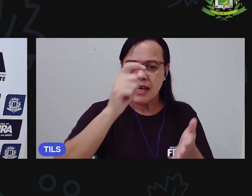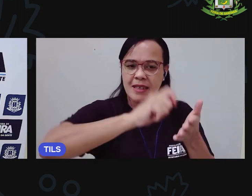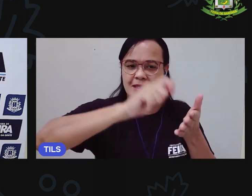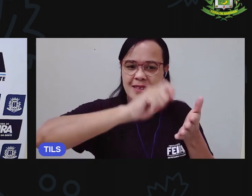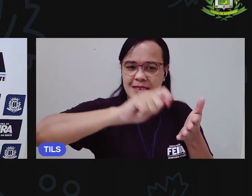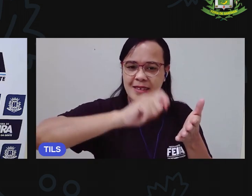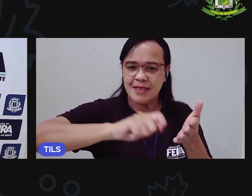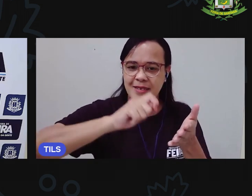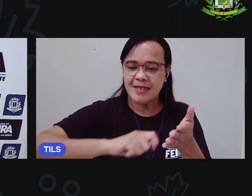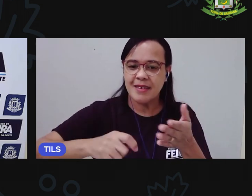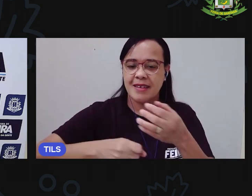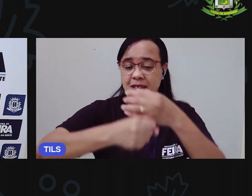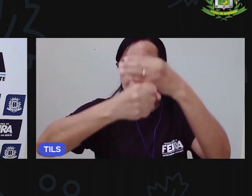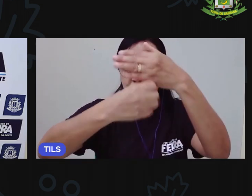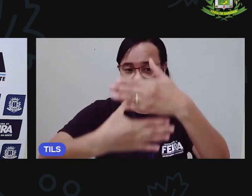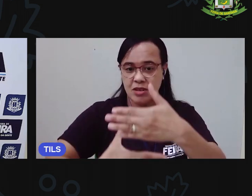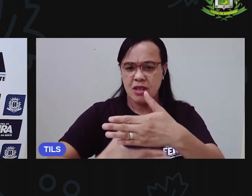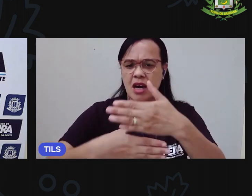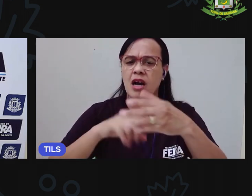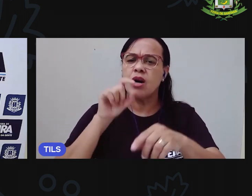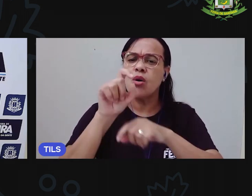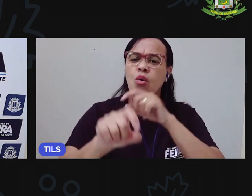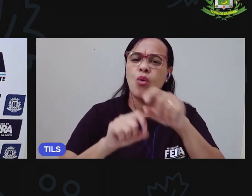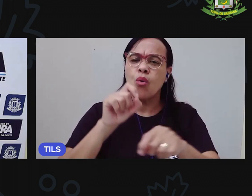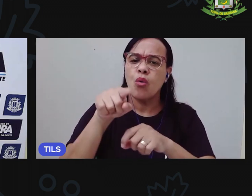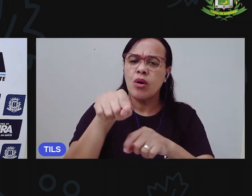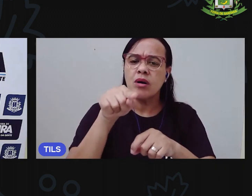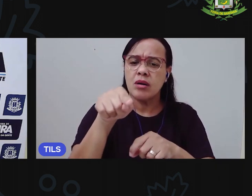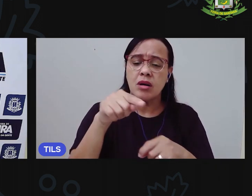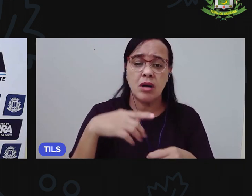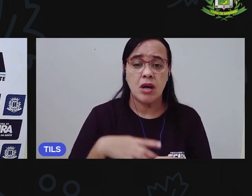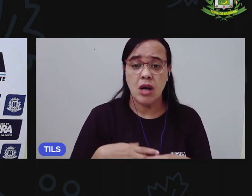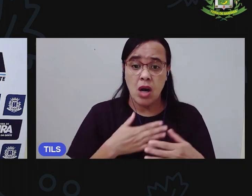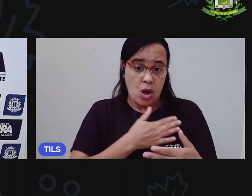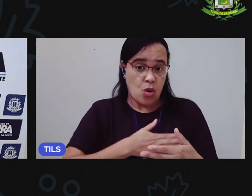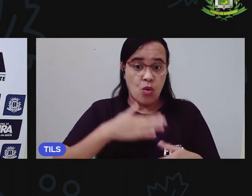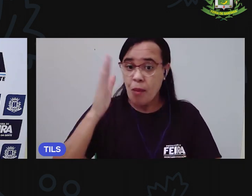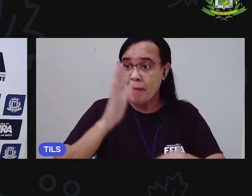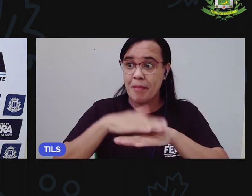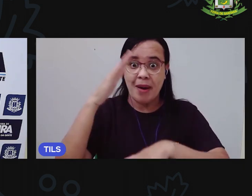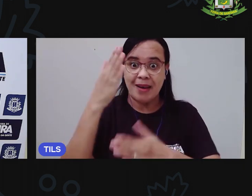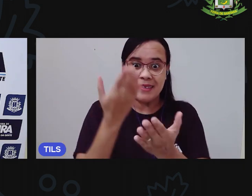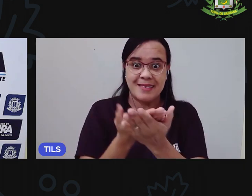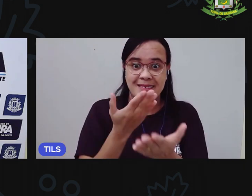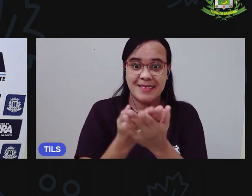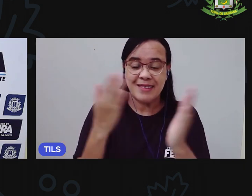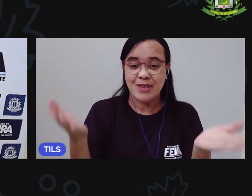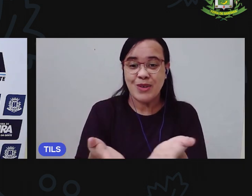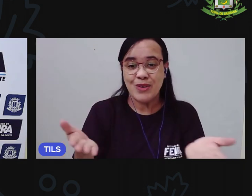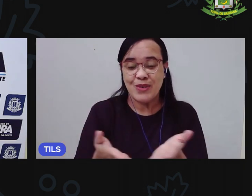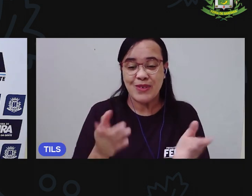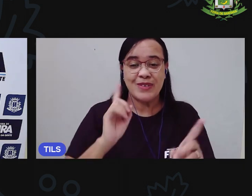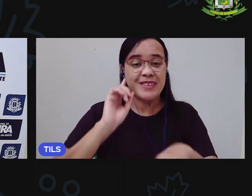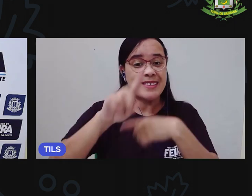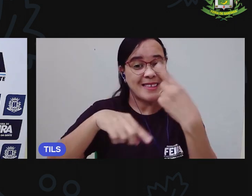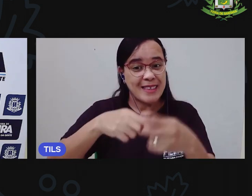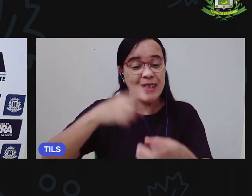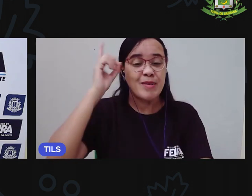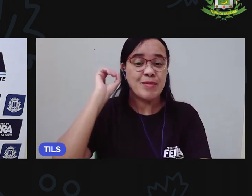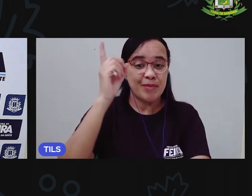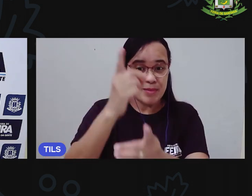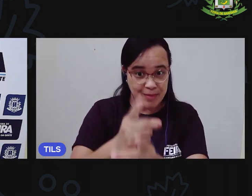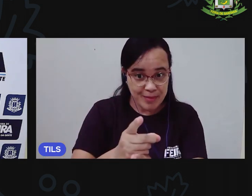deixa o registrado para ver o que foi que você gostou de aprender nessa hora de ontem a gente se vê daqui a